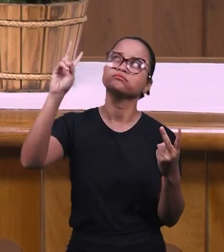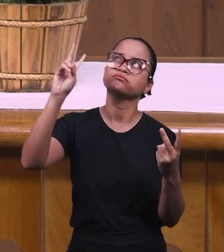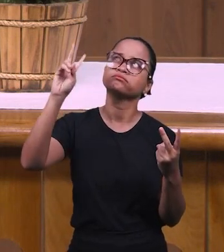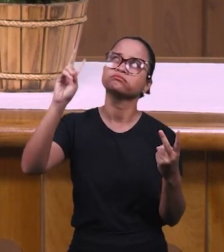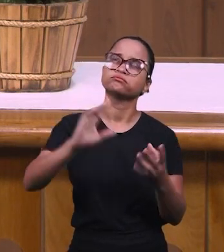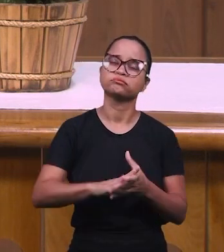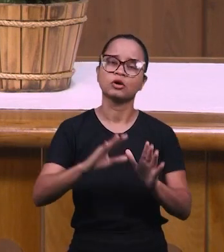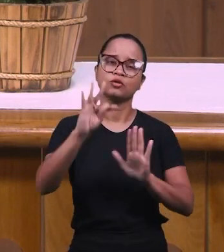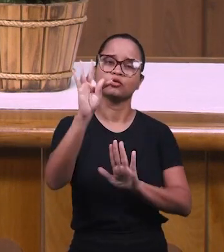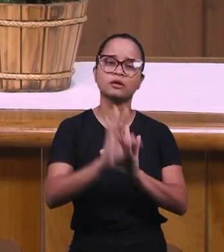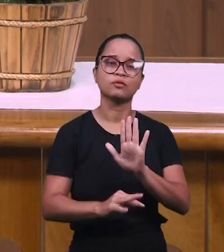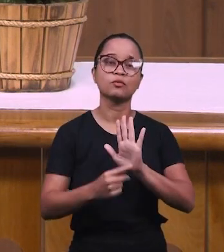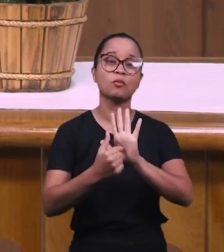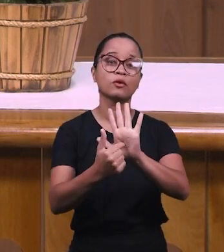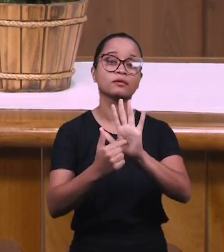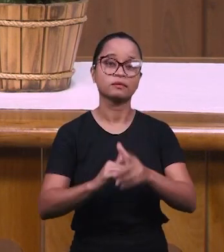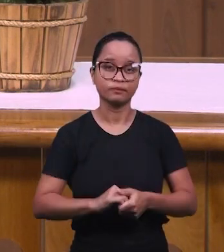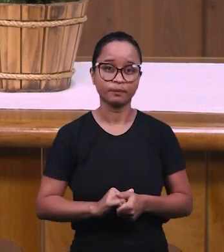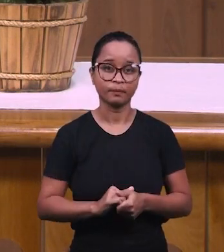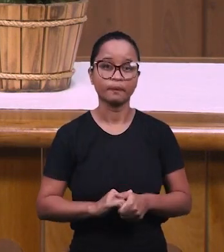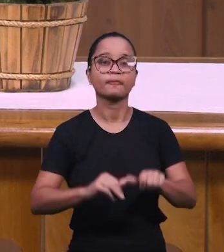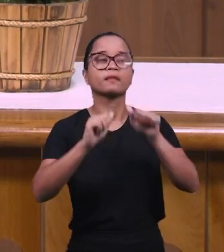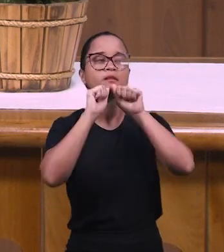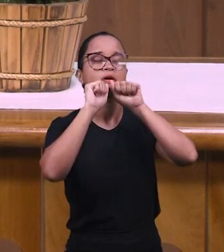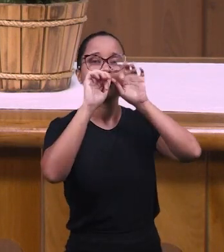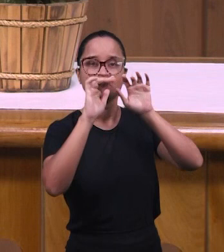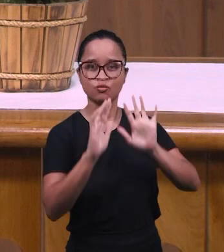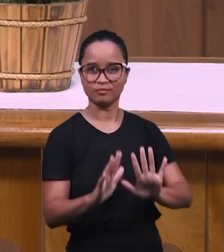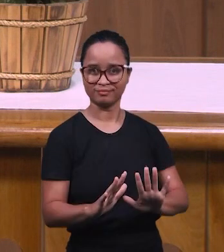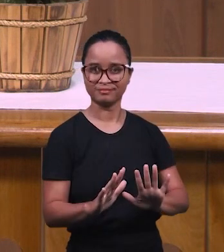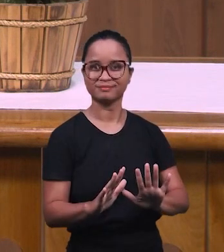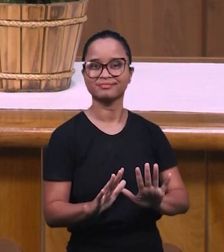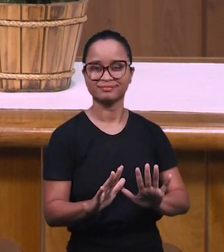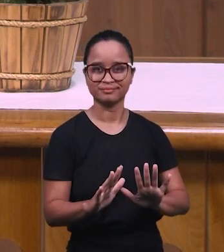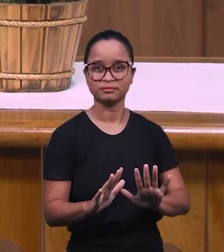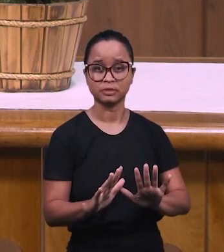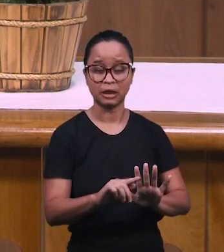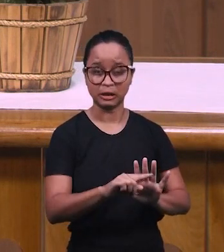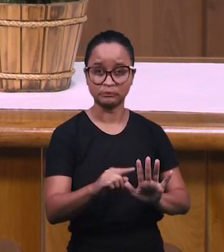E o texto diz que ele abençoou